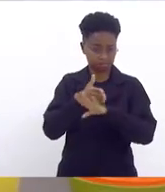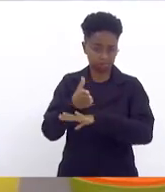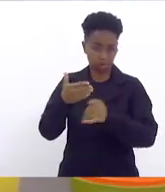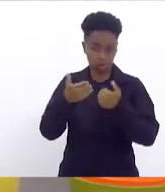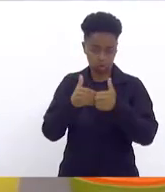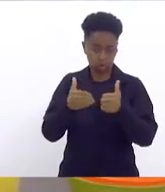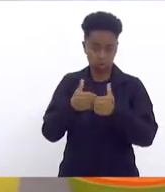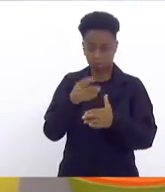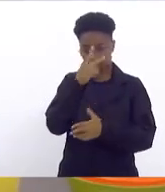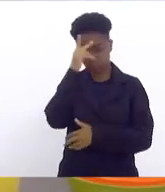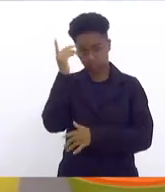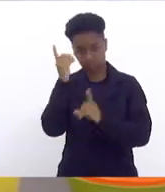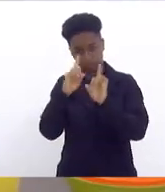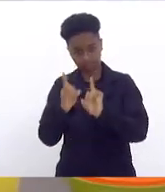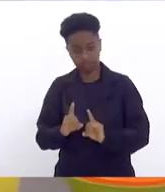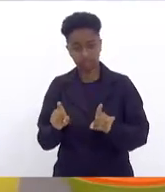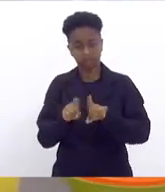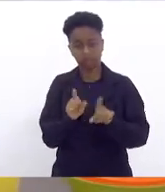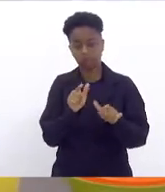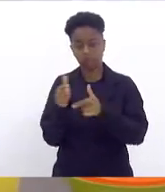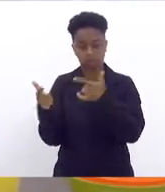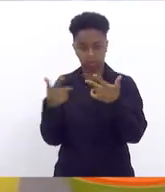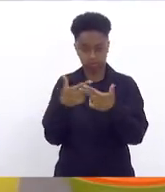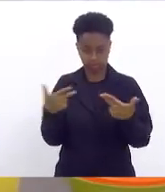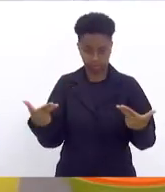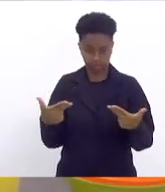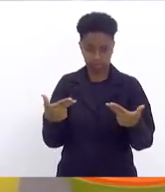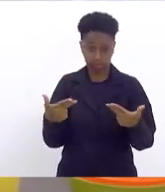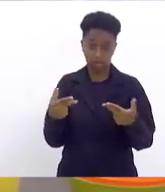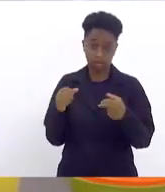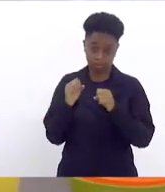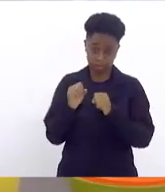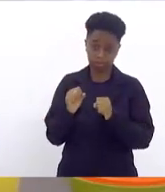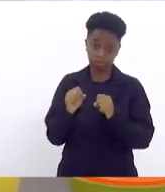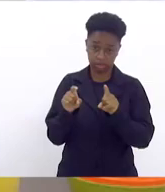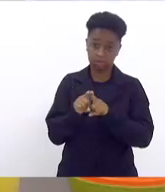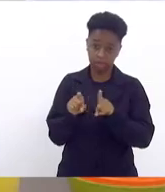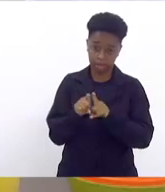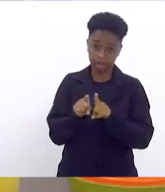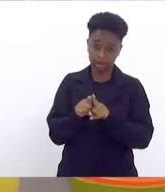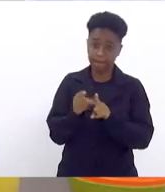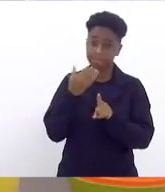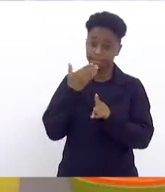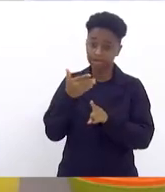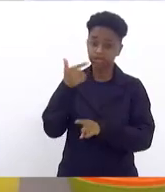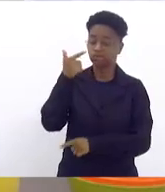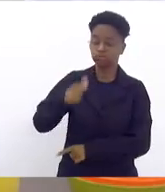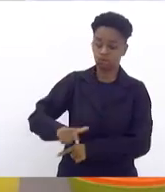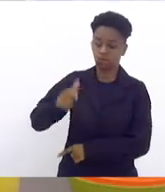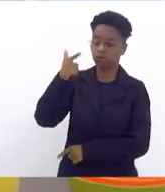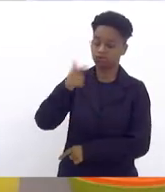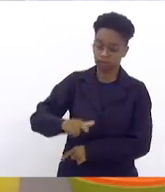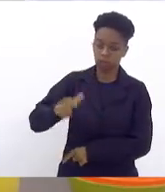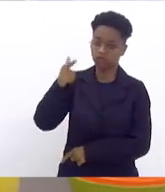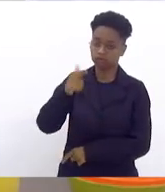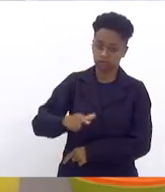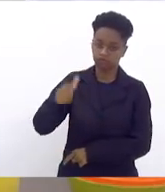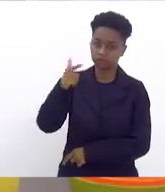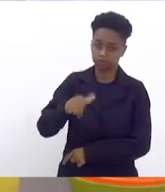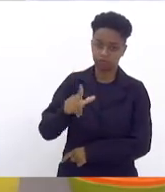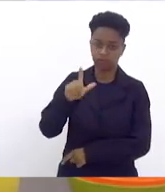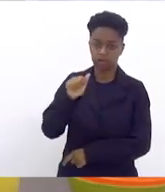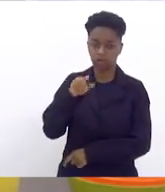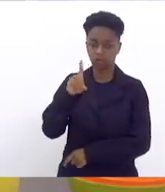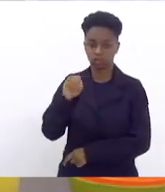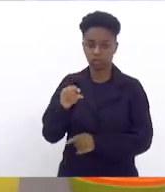coisas. Nessas, também se cobra atualização. O